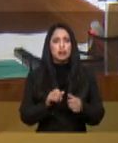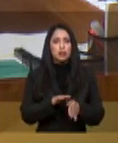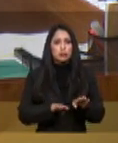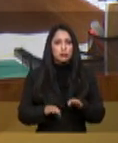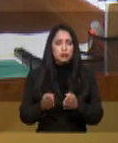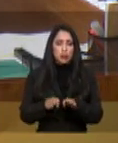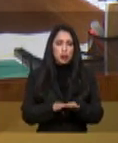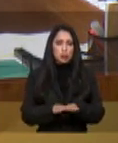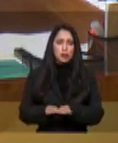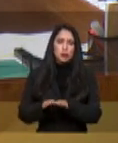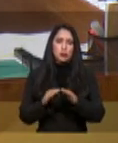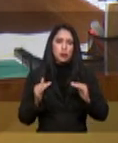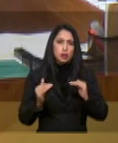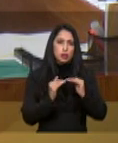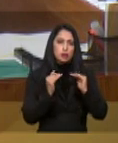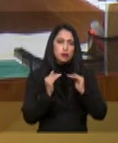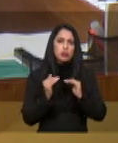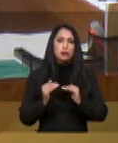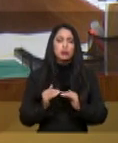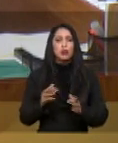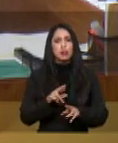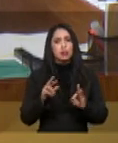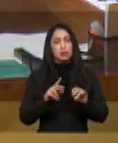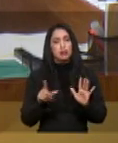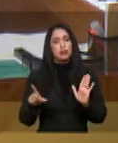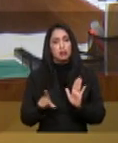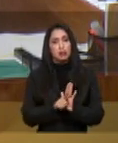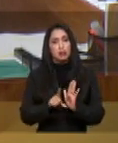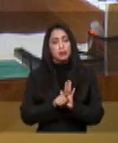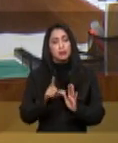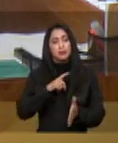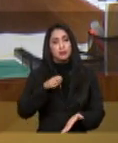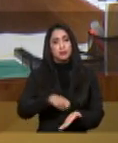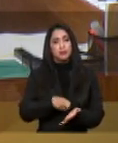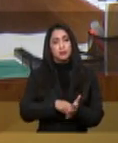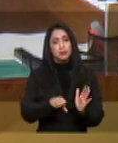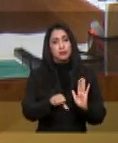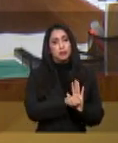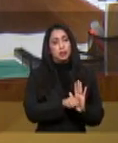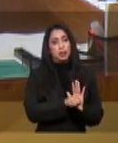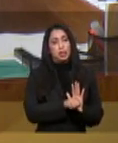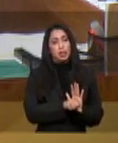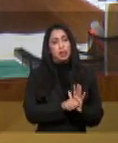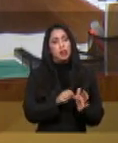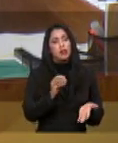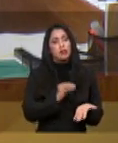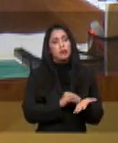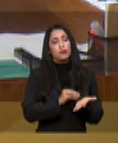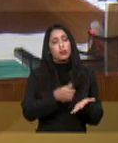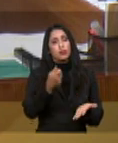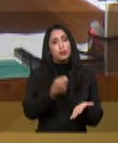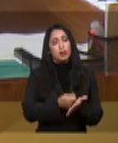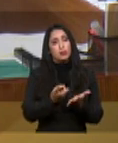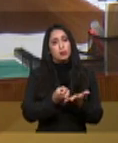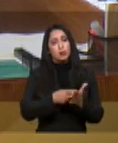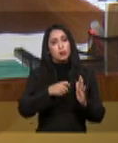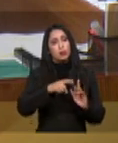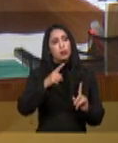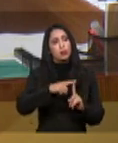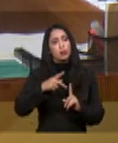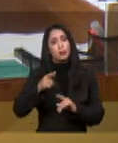fim, a diferença legislativa no tratamento da extinção da punibilidade entre o crime de sonegação de contribuição previdenciária e os demais tipos penais